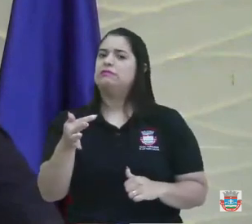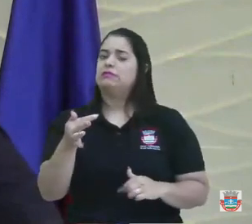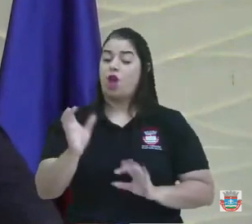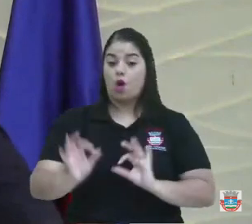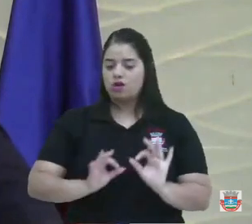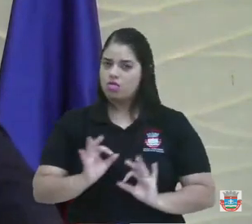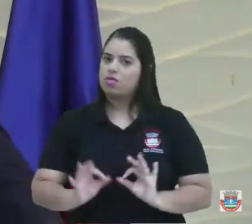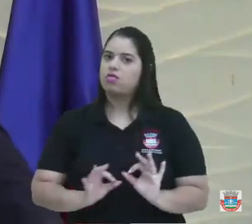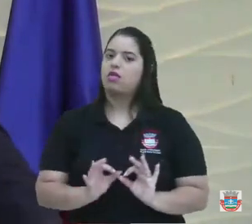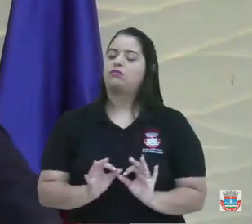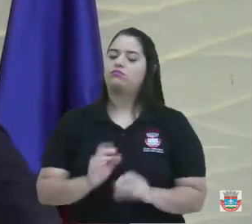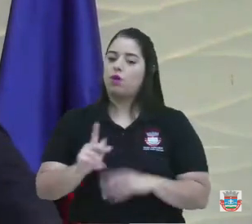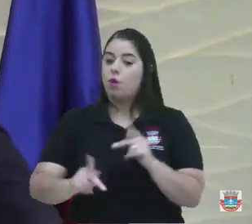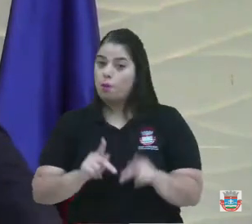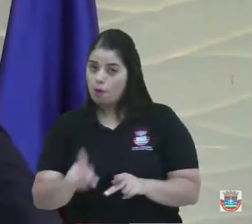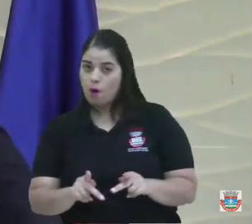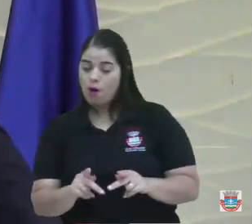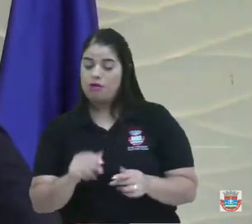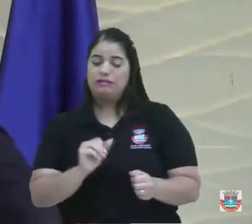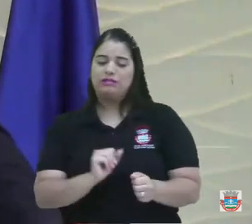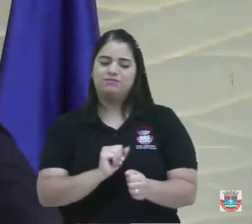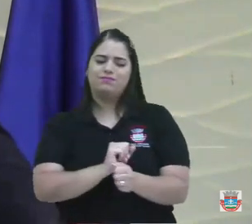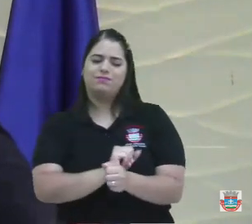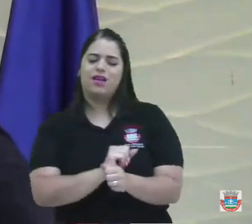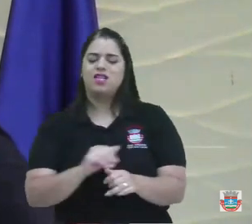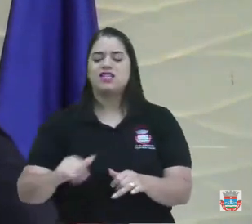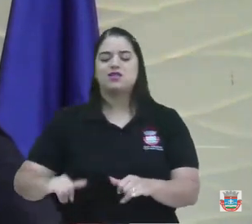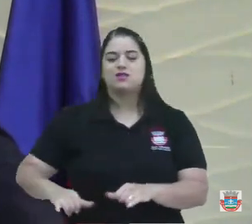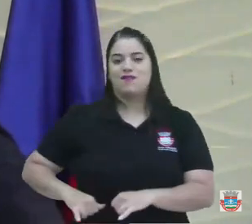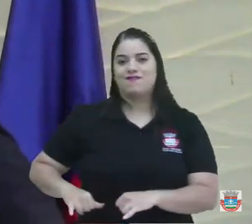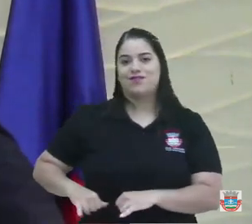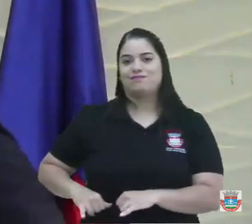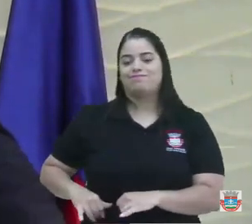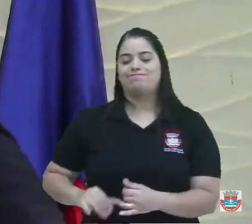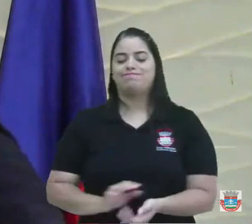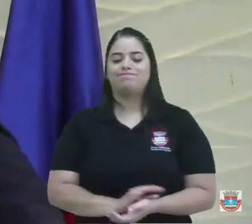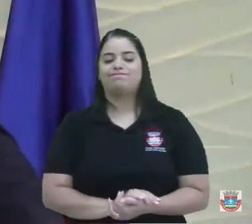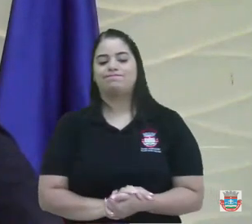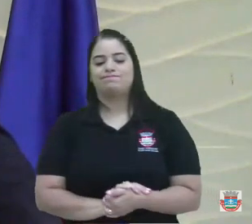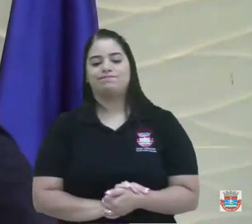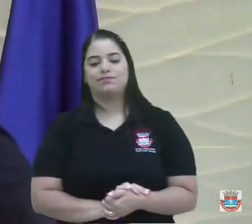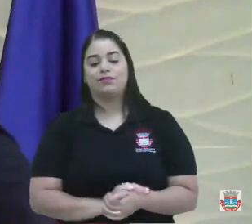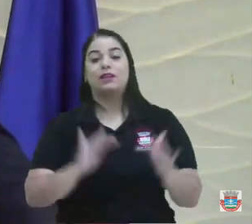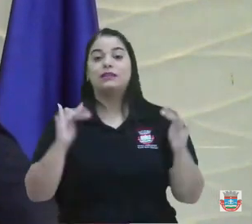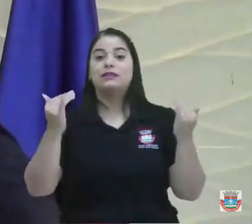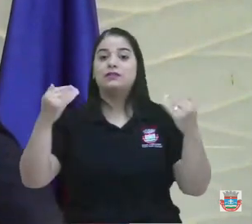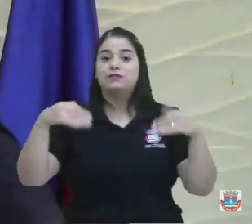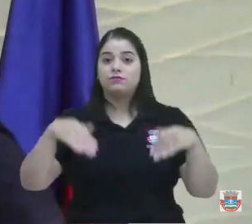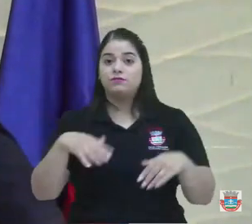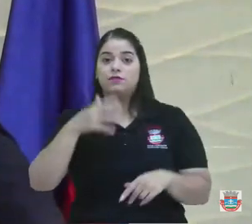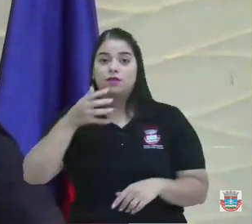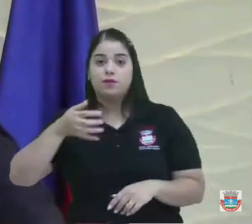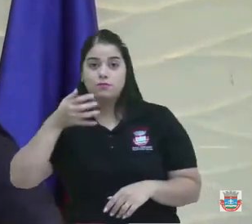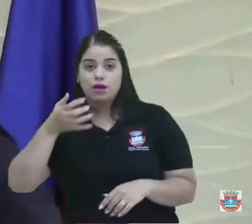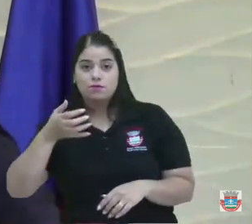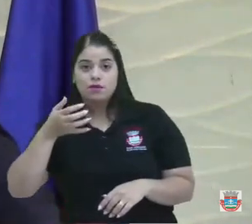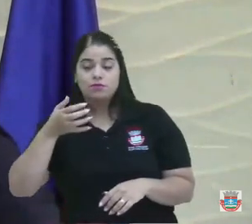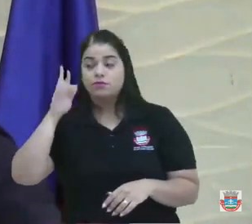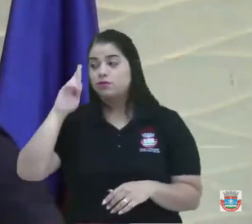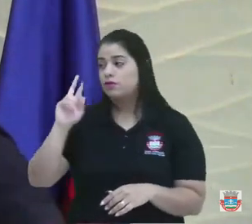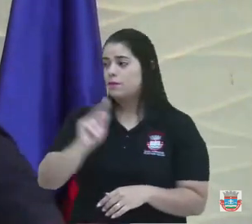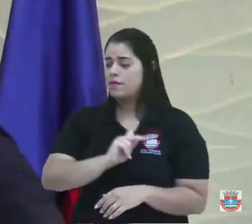para que o nosso povo venha a sofrer bem menos com essas questões. E para finalizar, senhor presidente, quero dizer